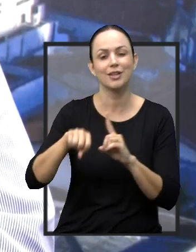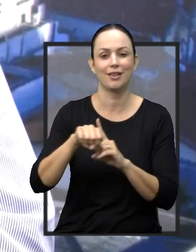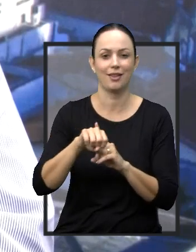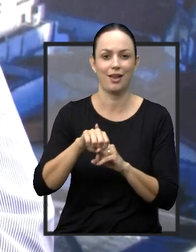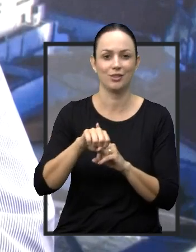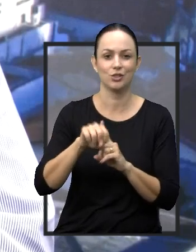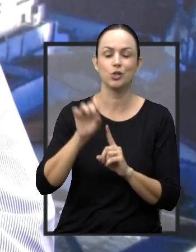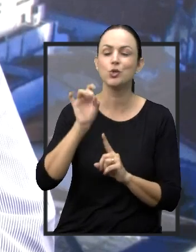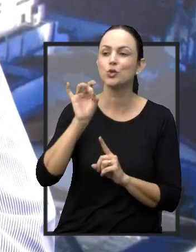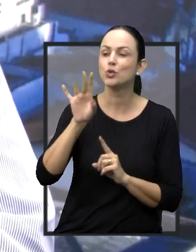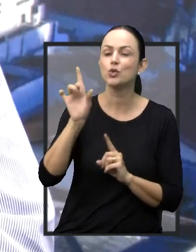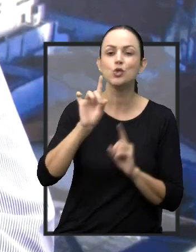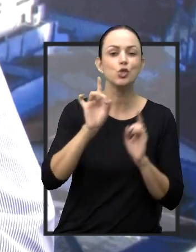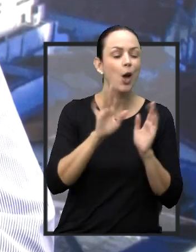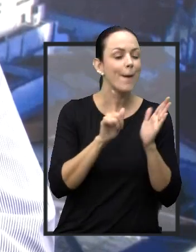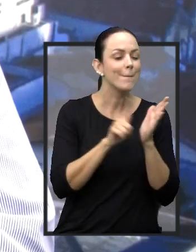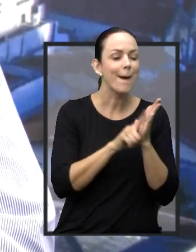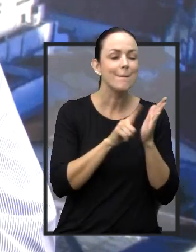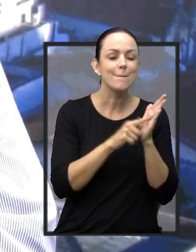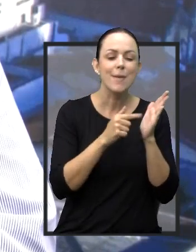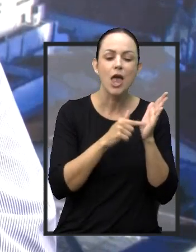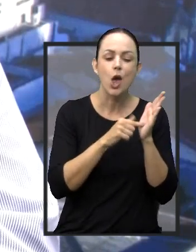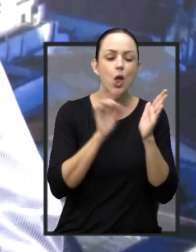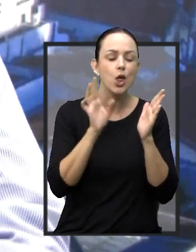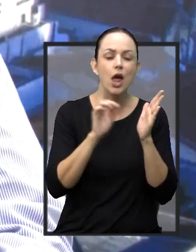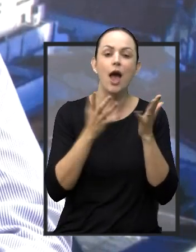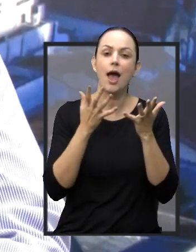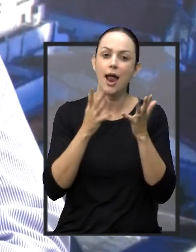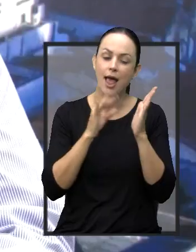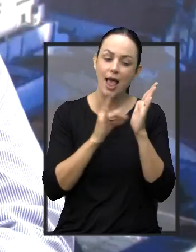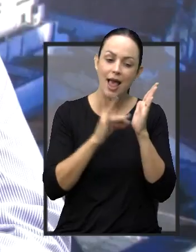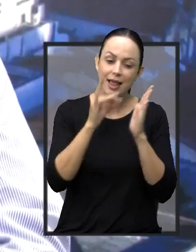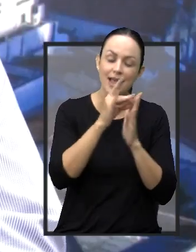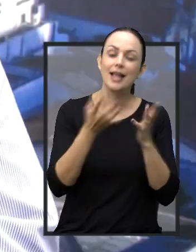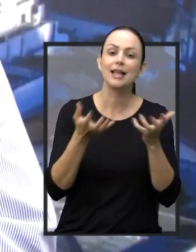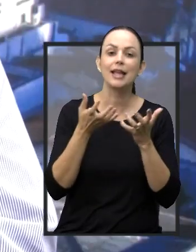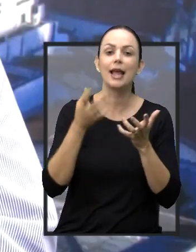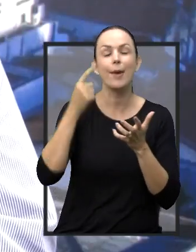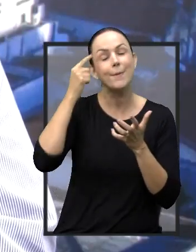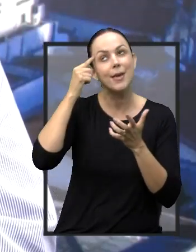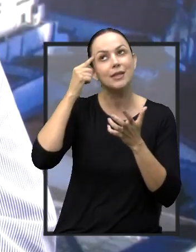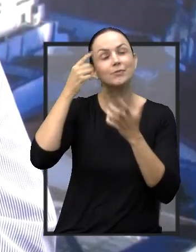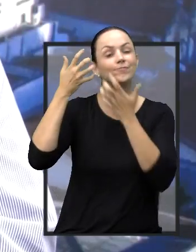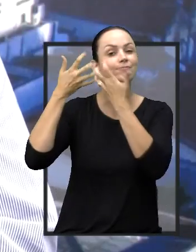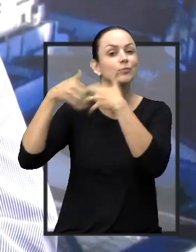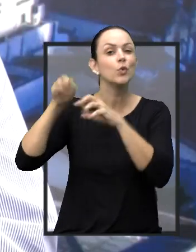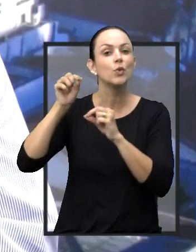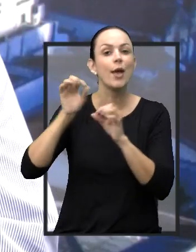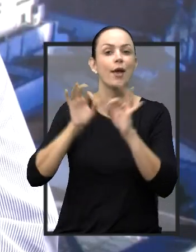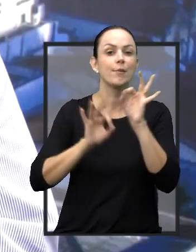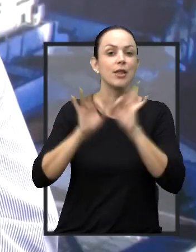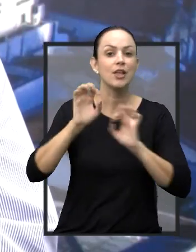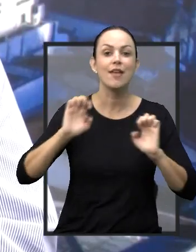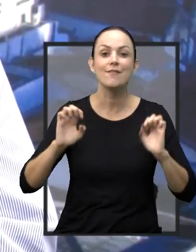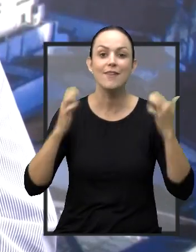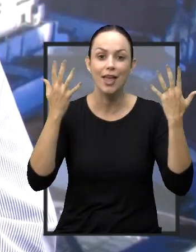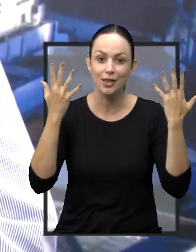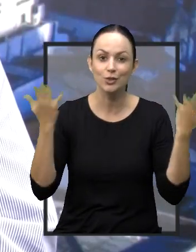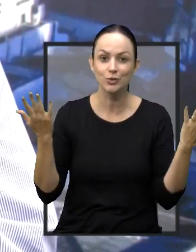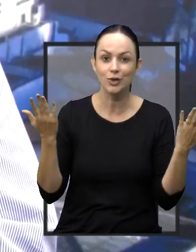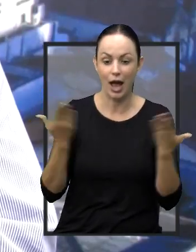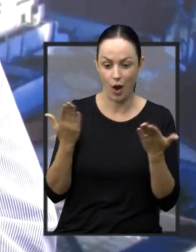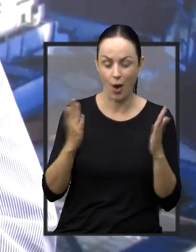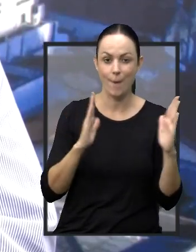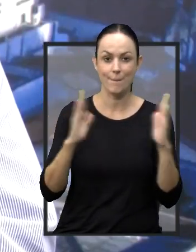só no papel, né? no calendário em si. A gente tem planejado eventos, por exemplo, nós estamos na época de